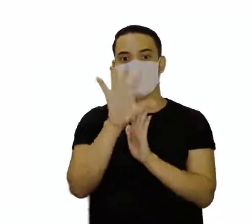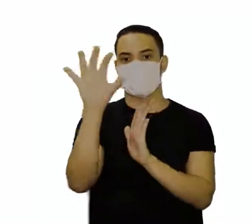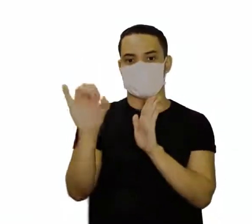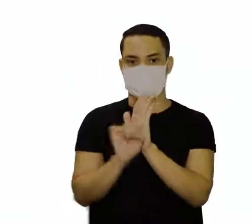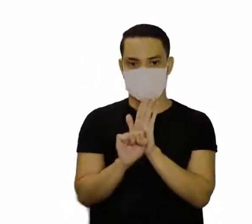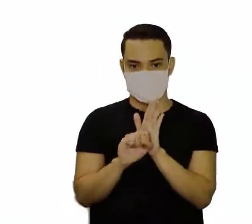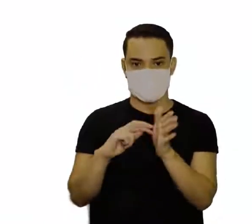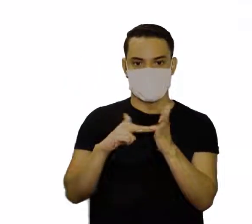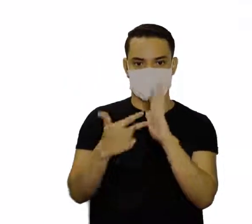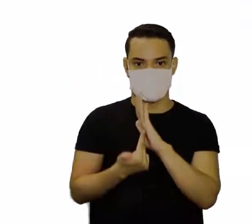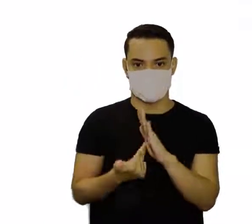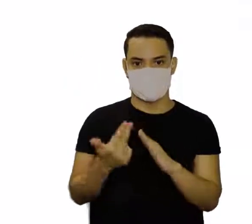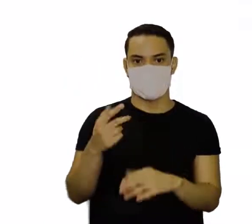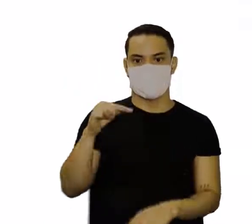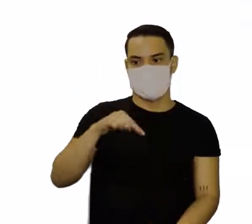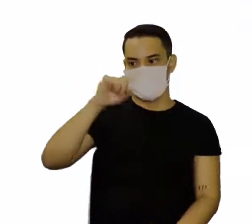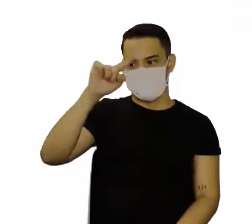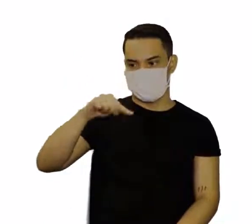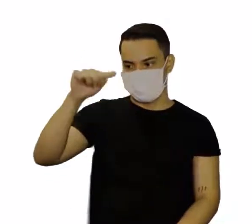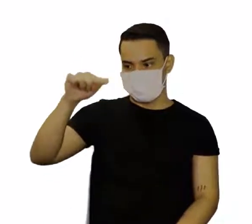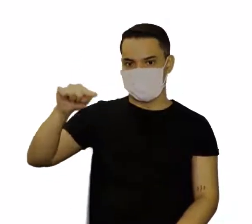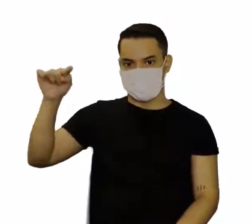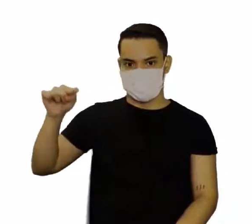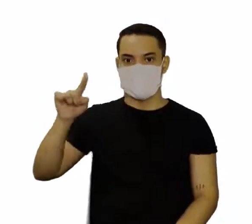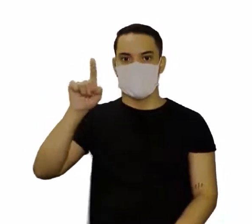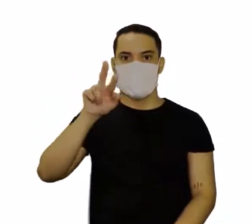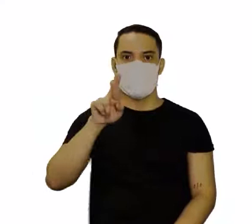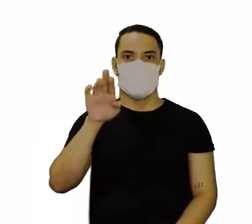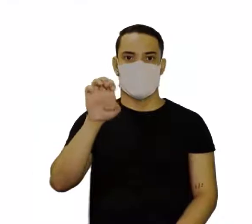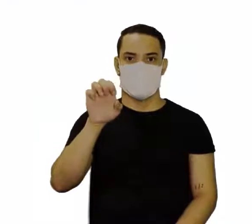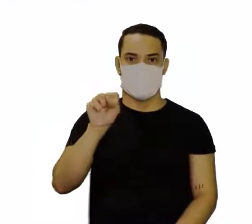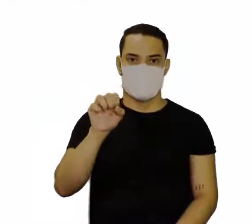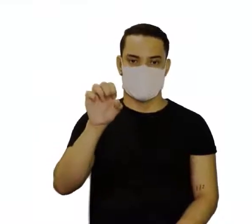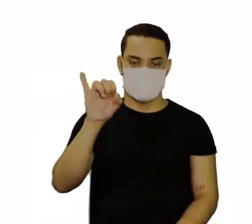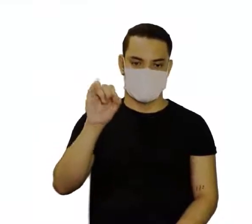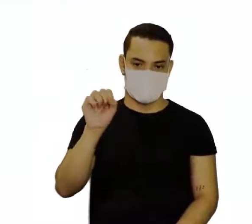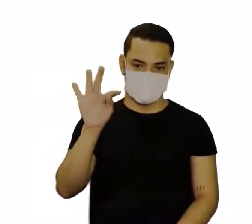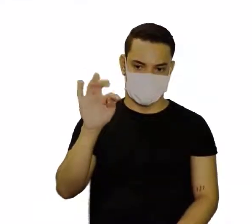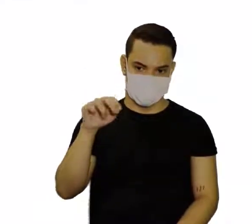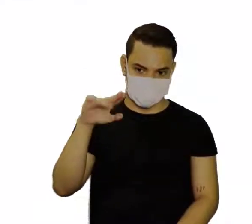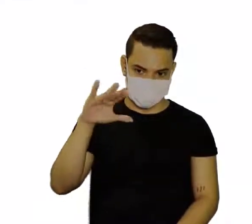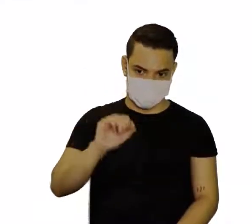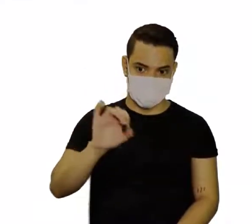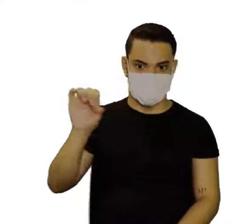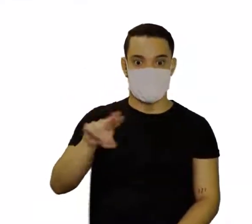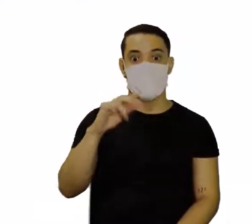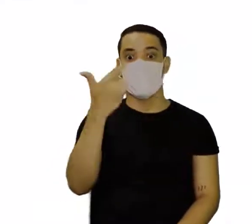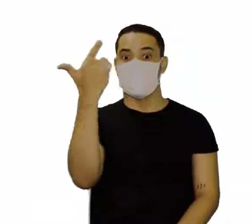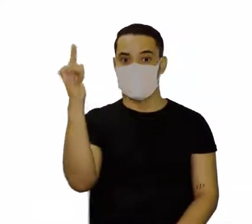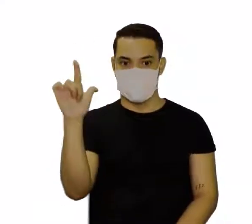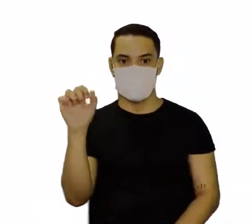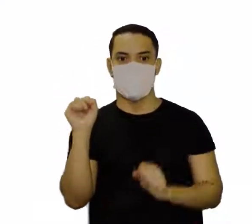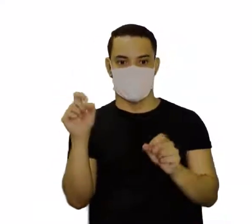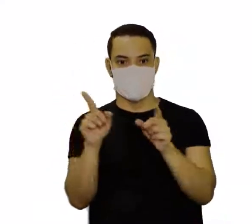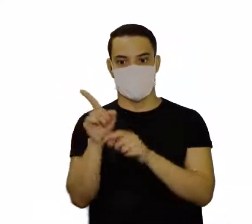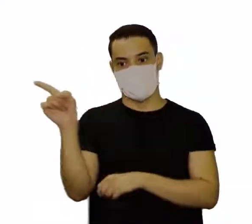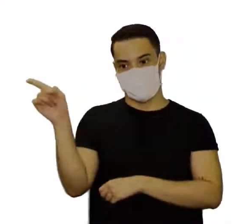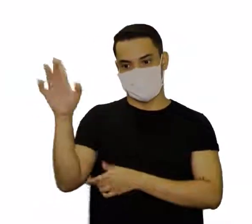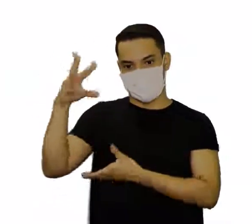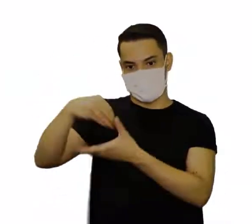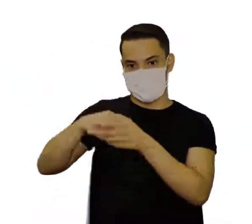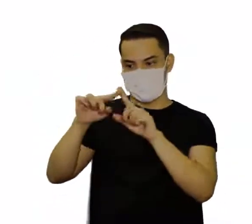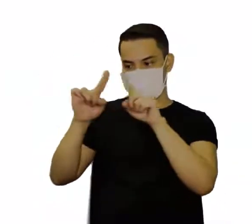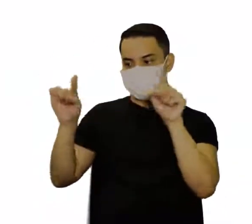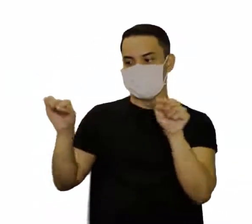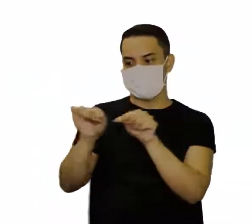a resistência, dessa forma, ou o outro que eu falei, né? Você pode ter também um resistor dessa forma,